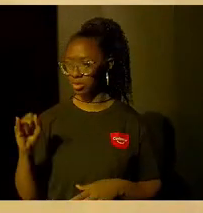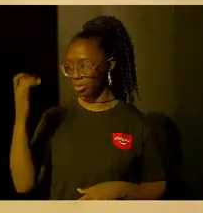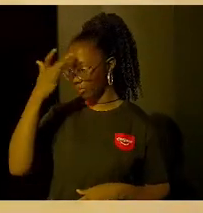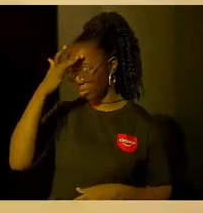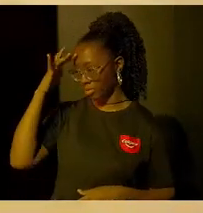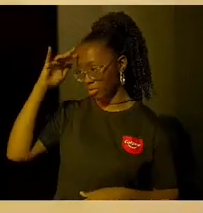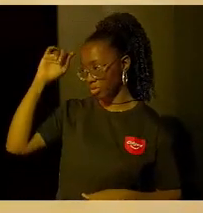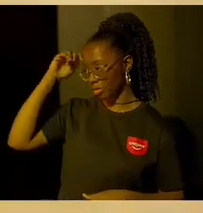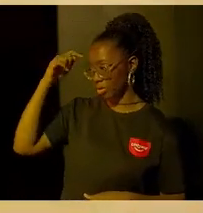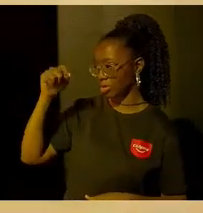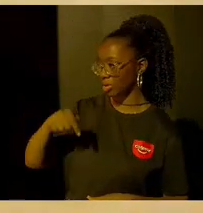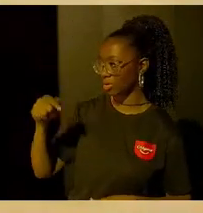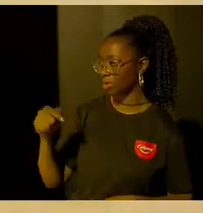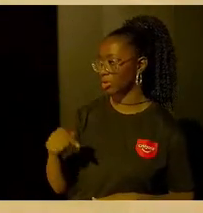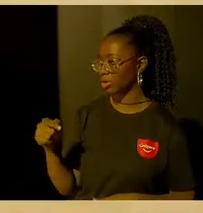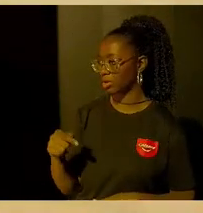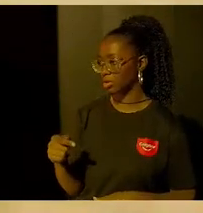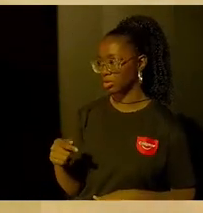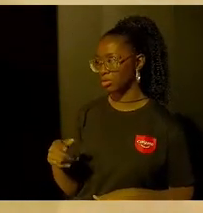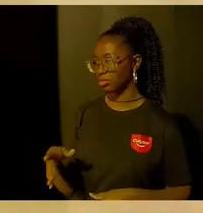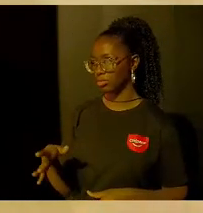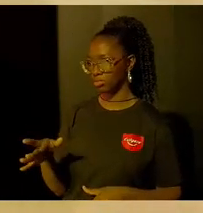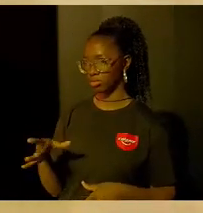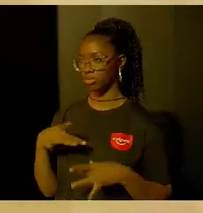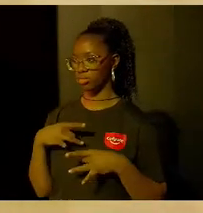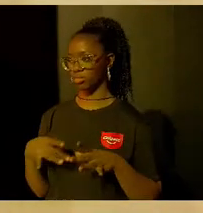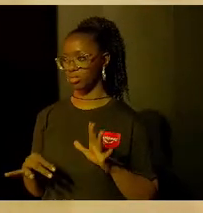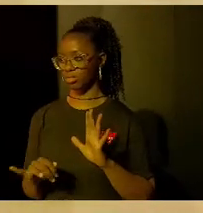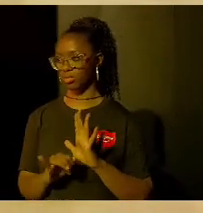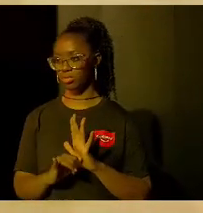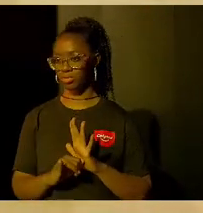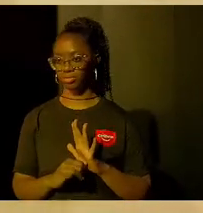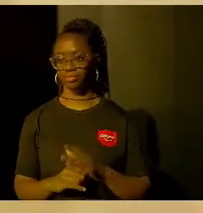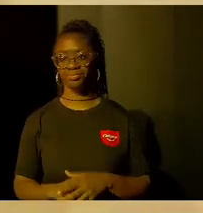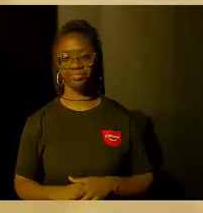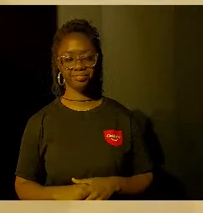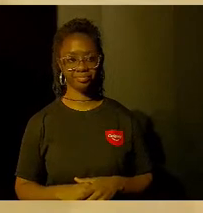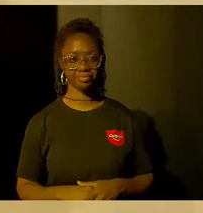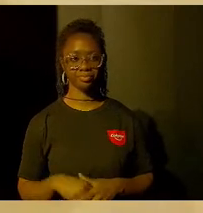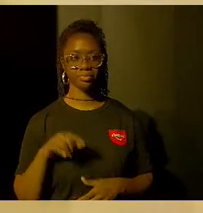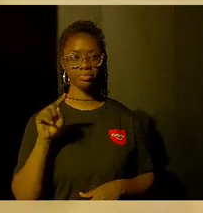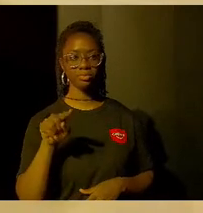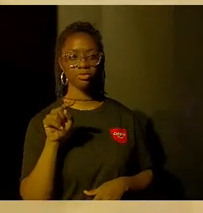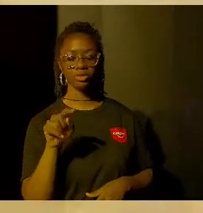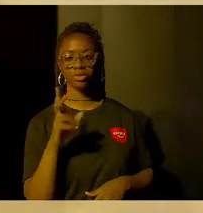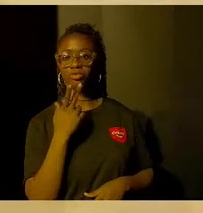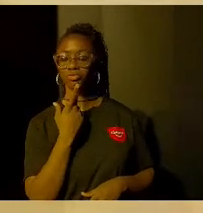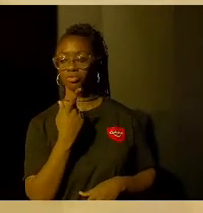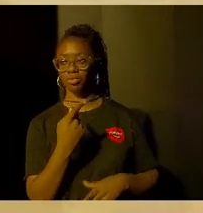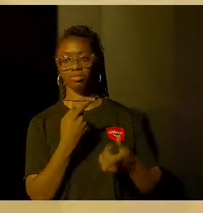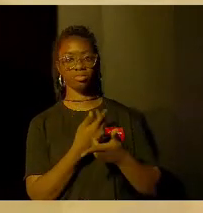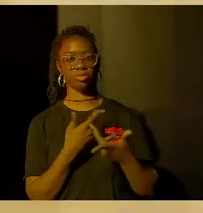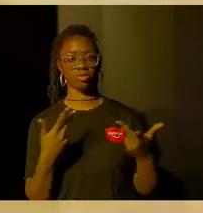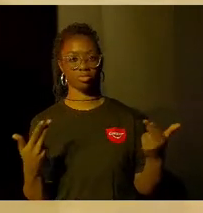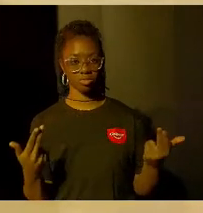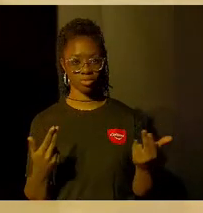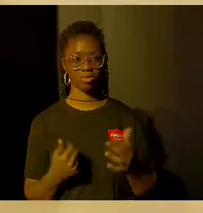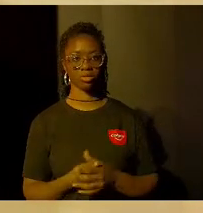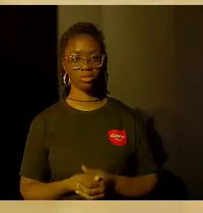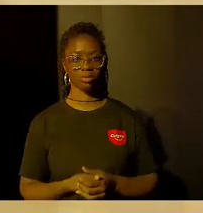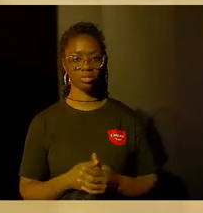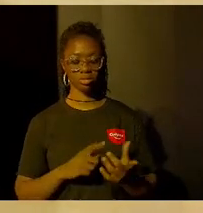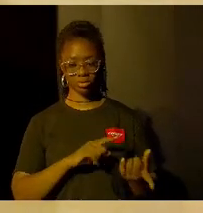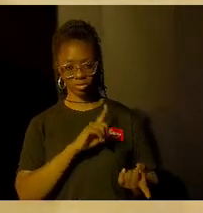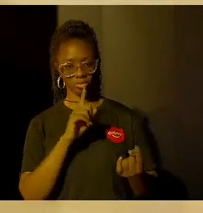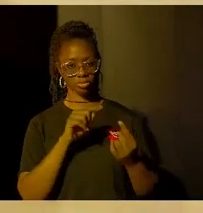talvez se identifique né Stephanie que é se você fala de alguma coisa com